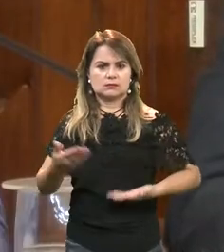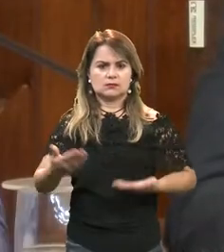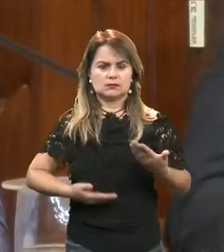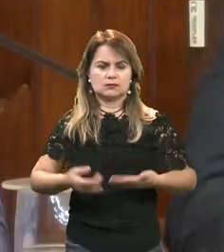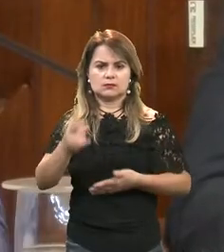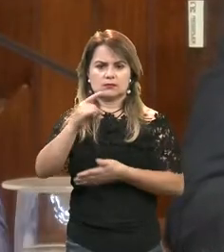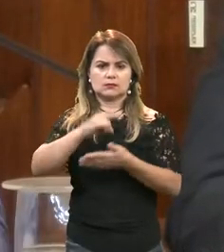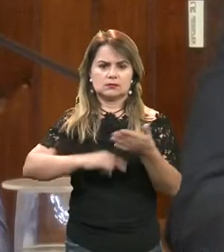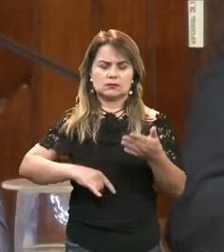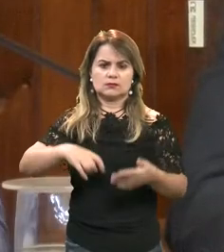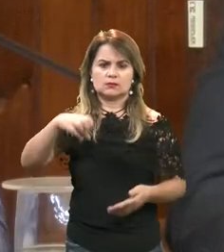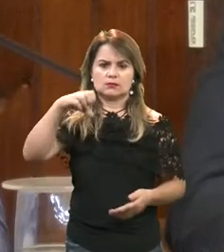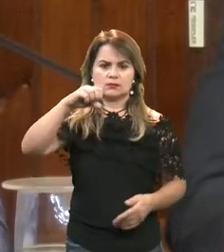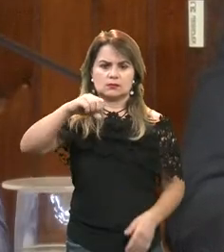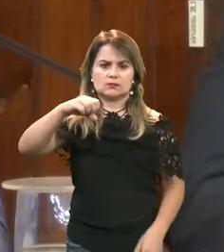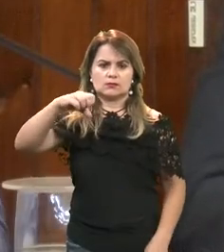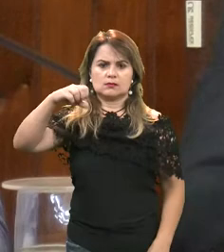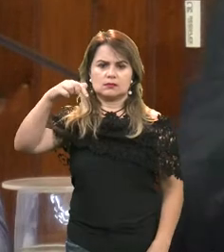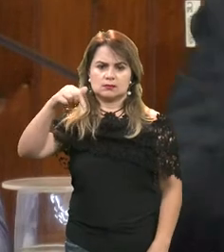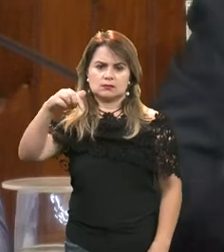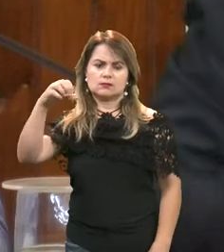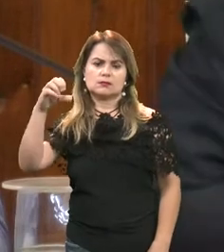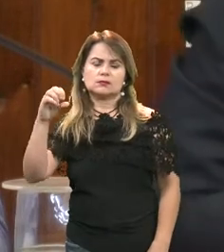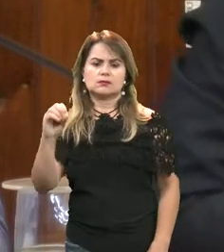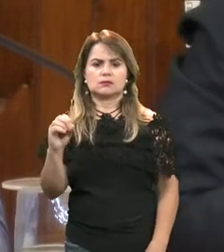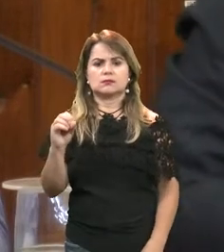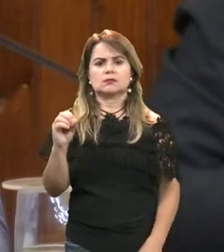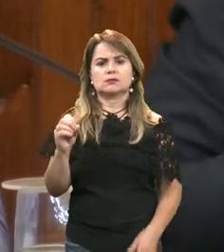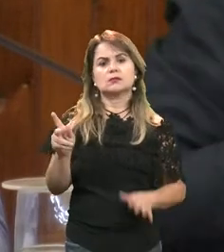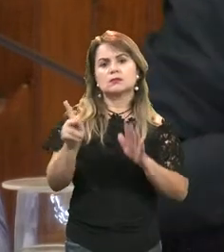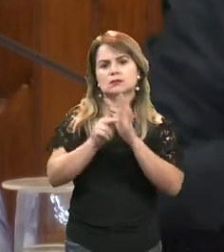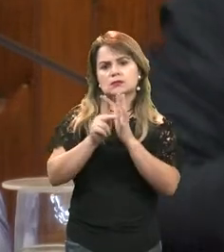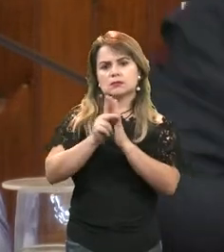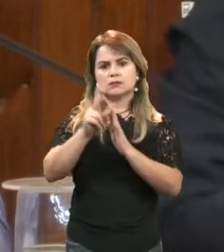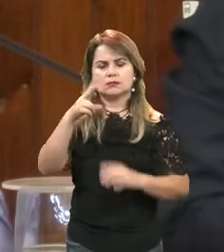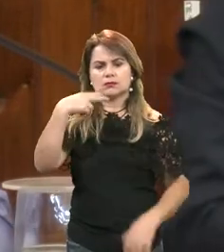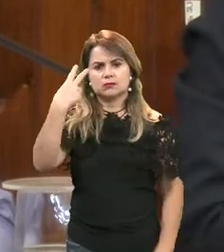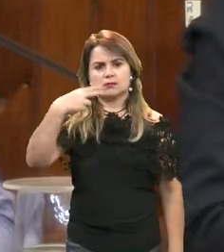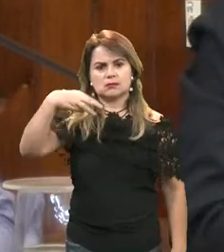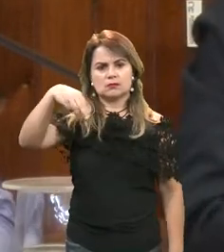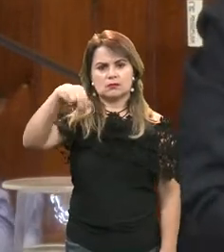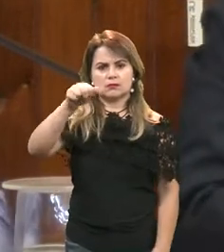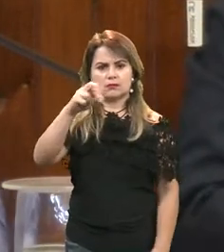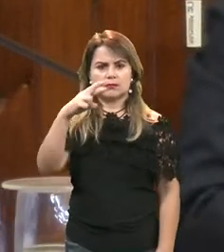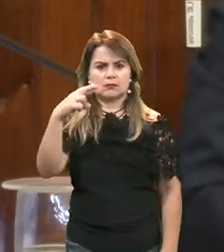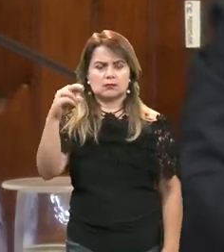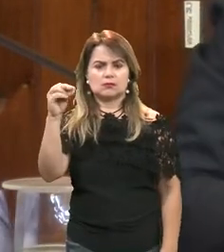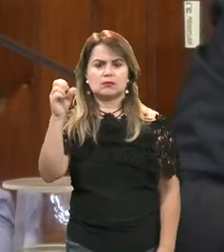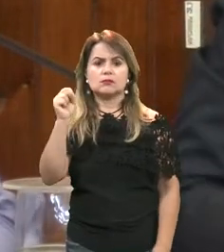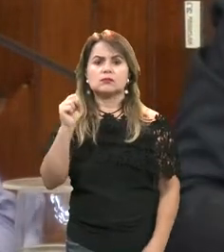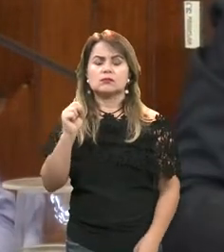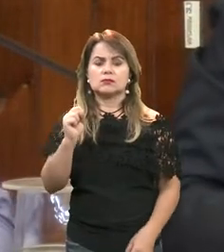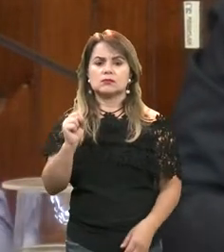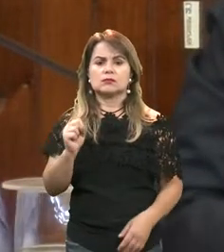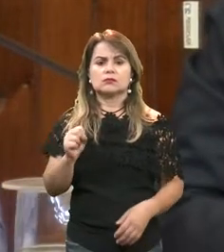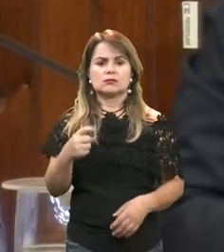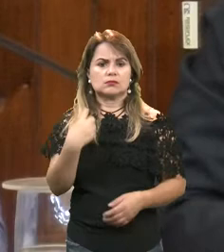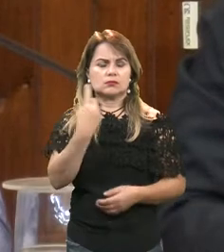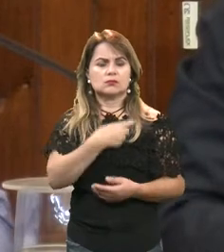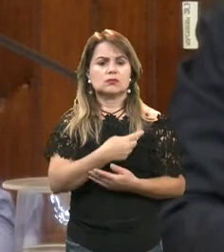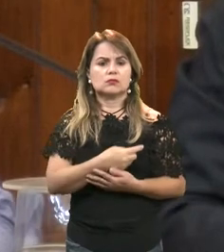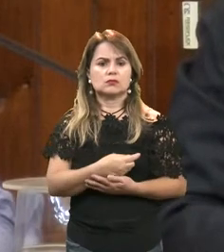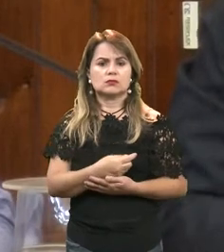de número 970 de 2019, de autoria do vereador Marcos Rezende, para que possamos